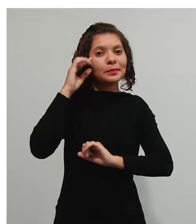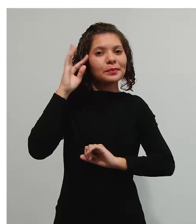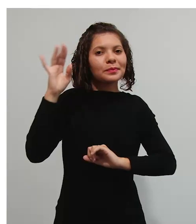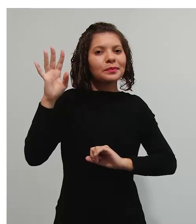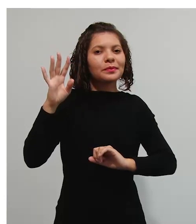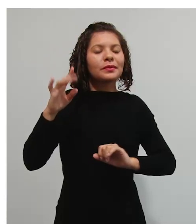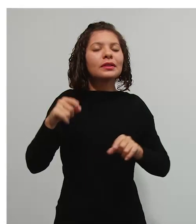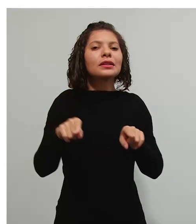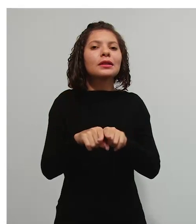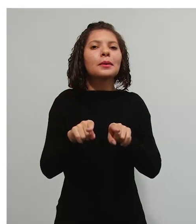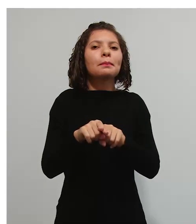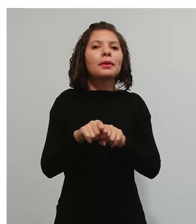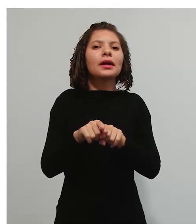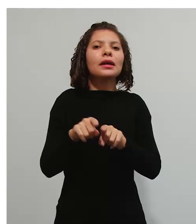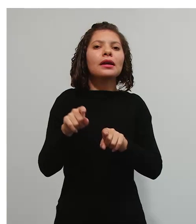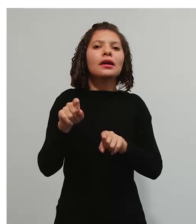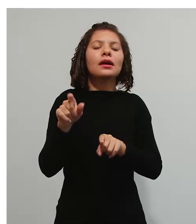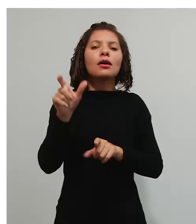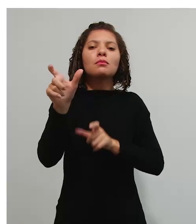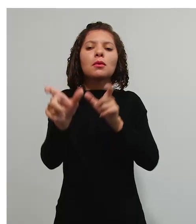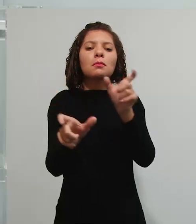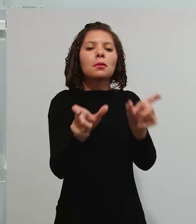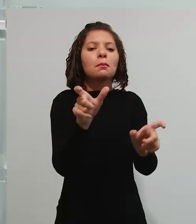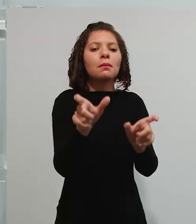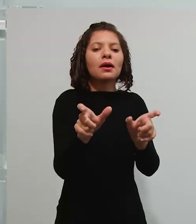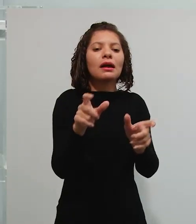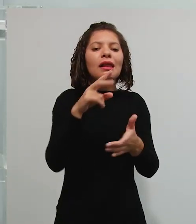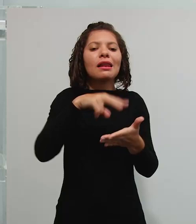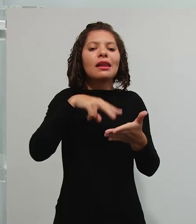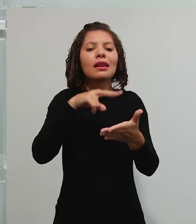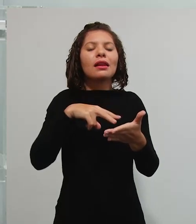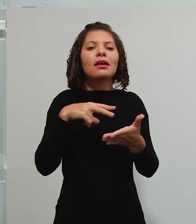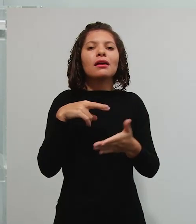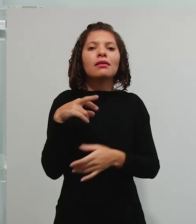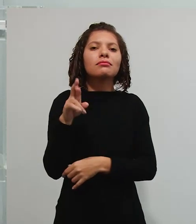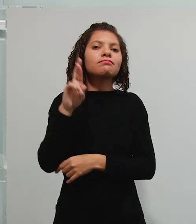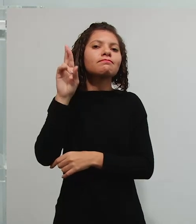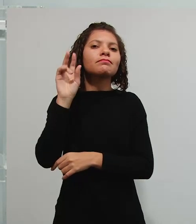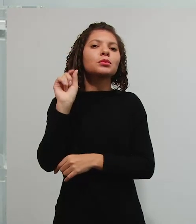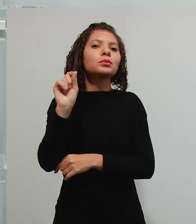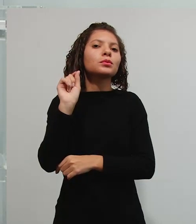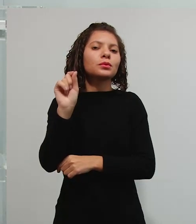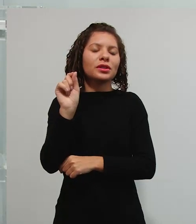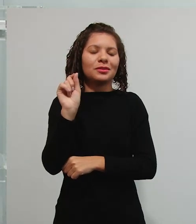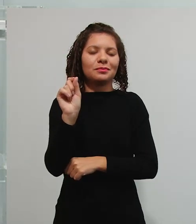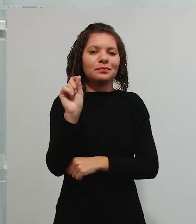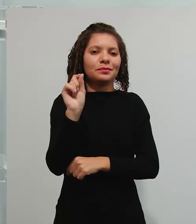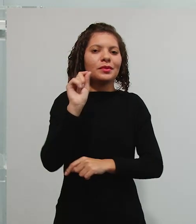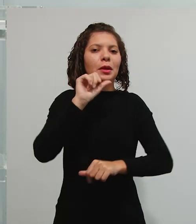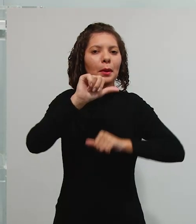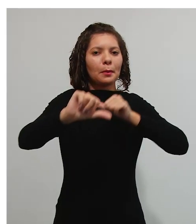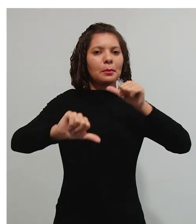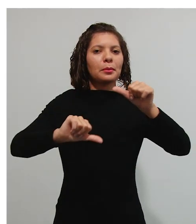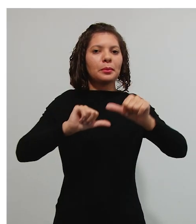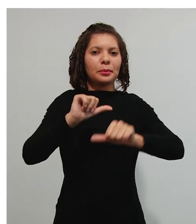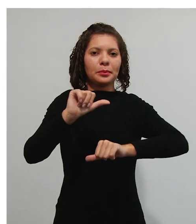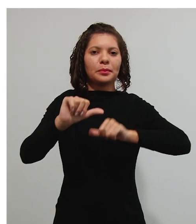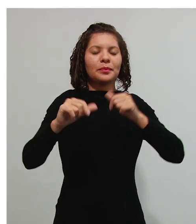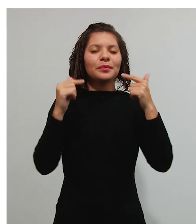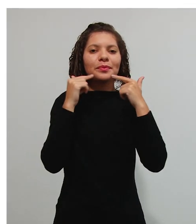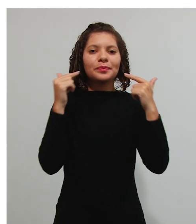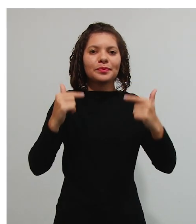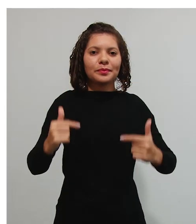possíveis leitores, que quando eu penso nos possíveis leitores, eu adequo a minha linguagem à linguagem exigida para a situação de